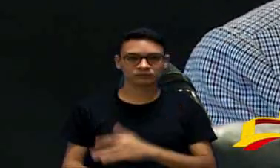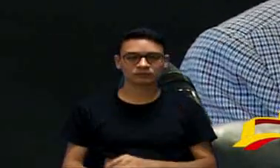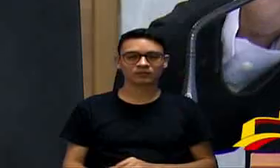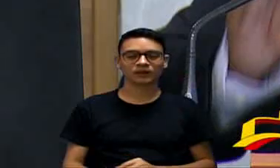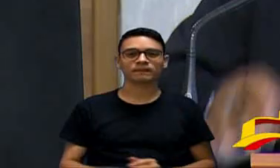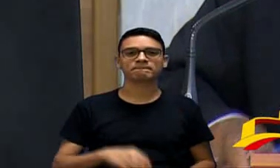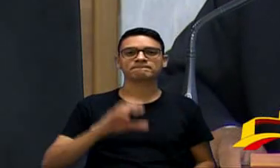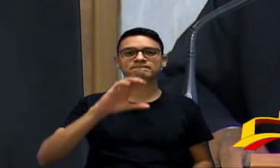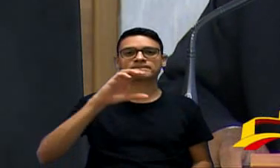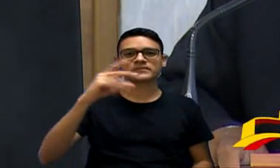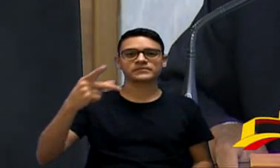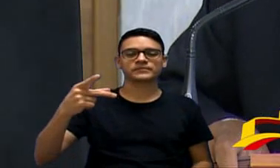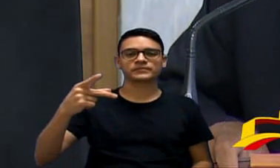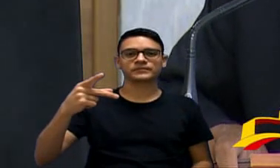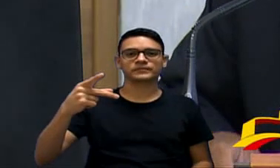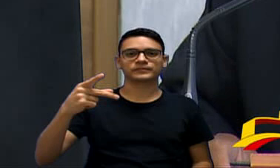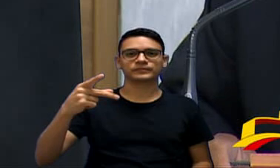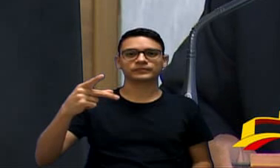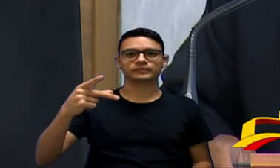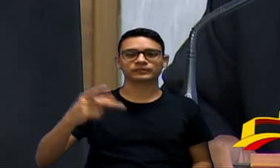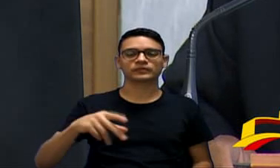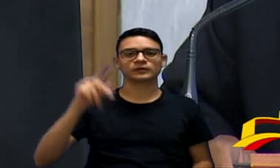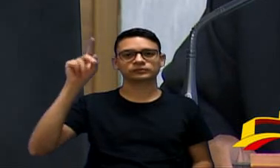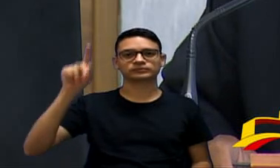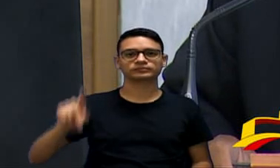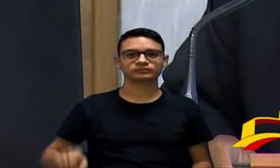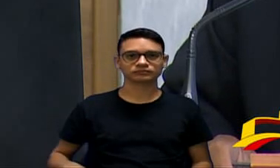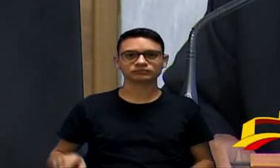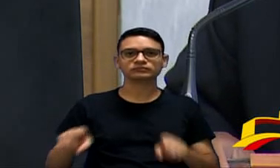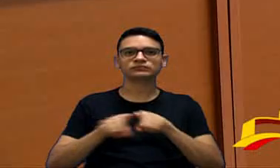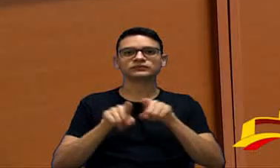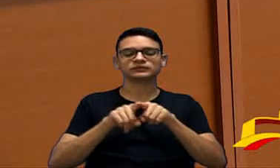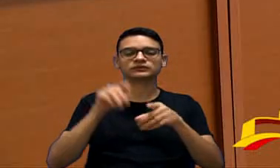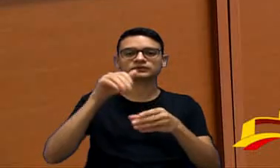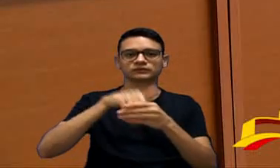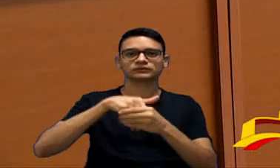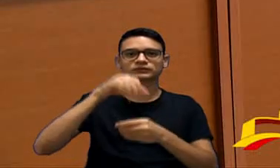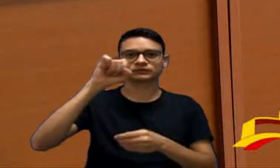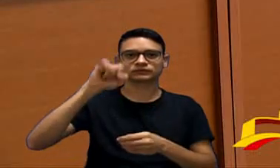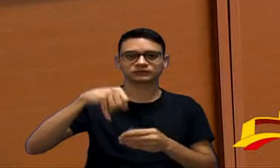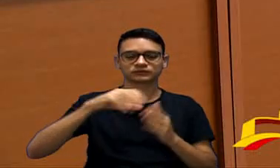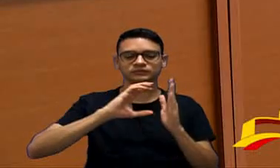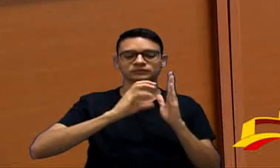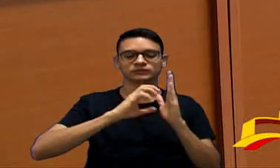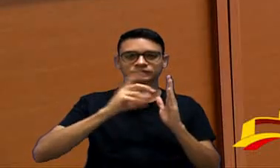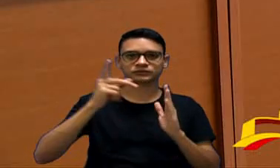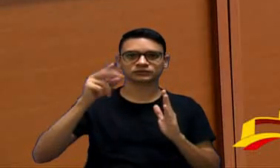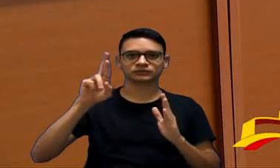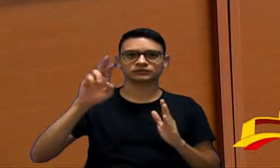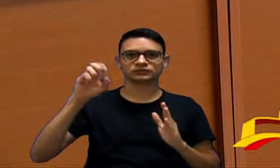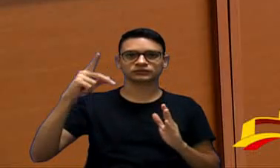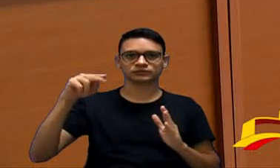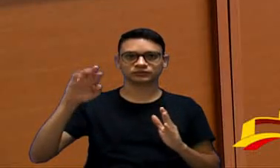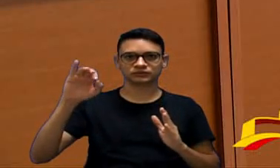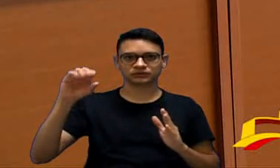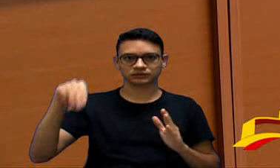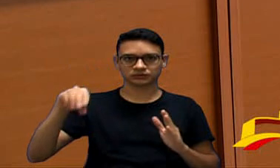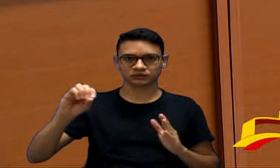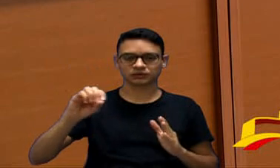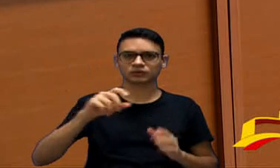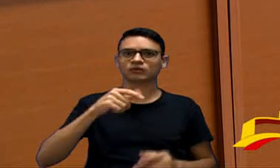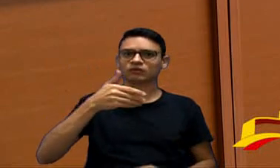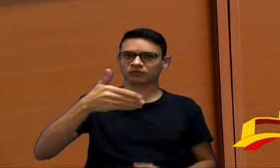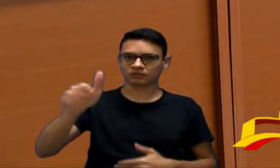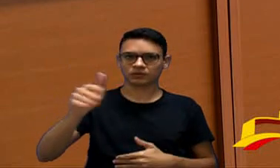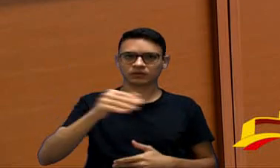Vereador Cristiano, por favor. Presidente, eu também voto a favor, republicano, próximo governador de São Paulo.